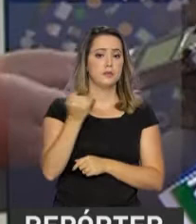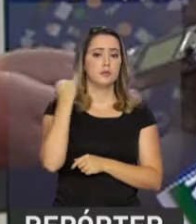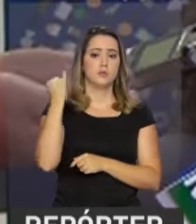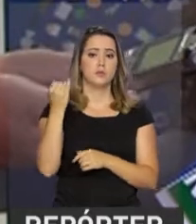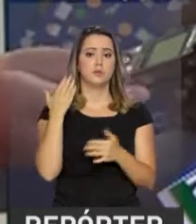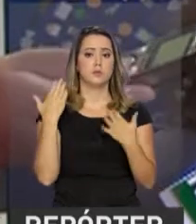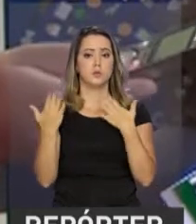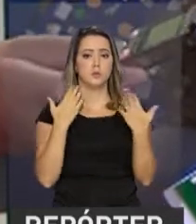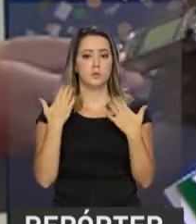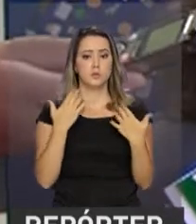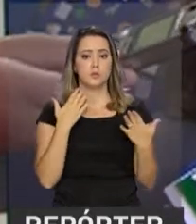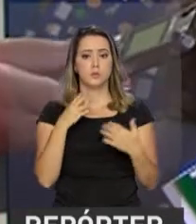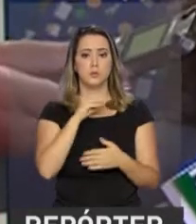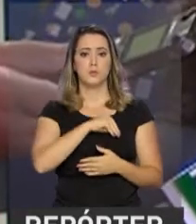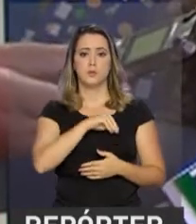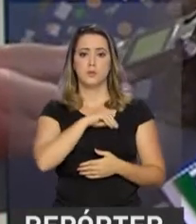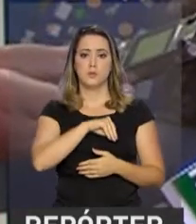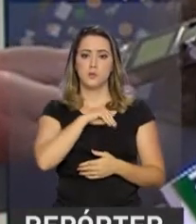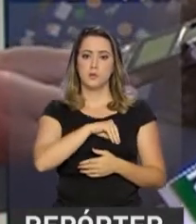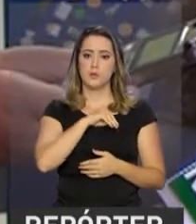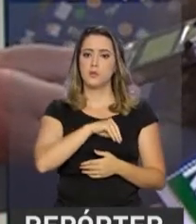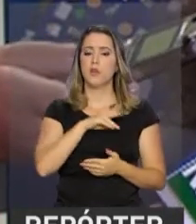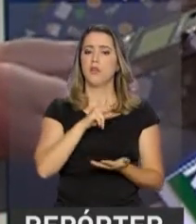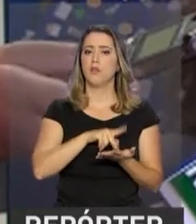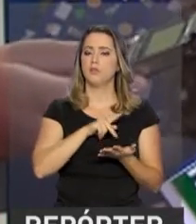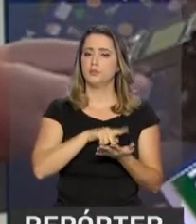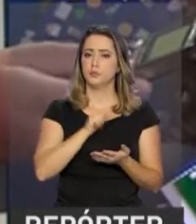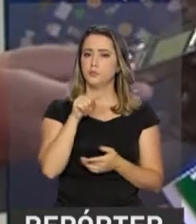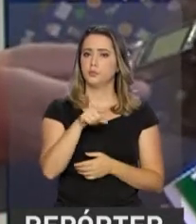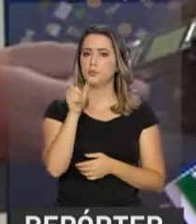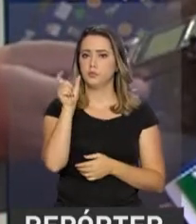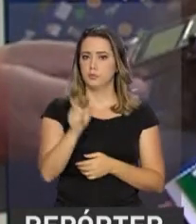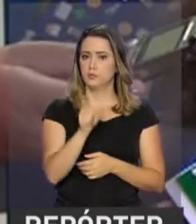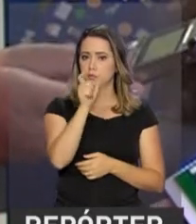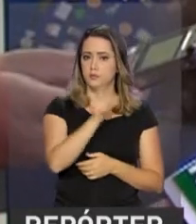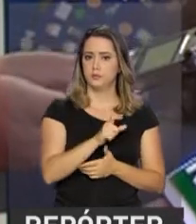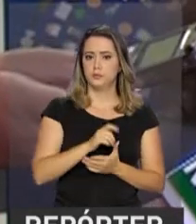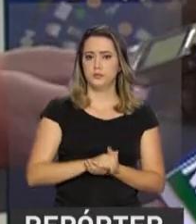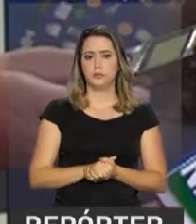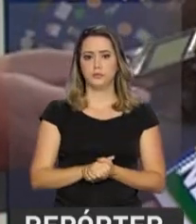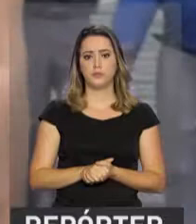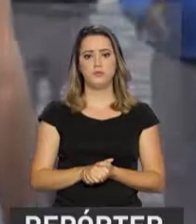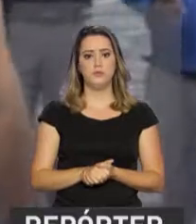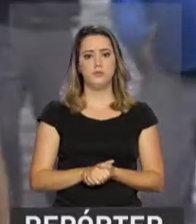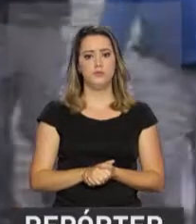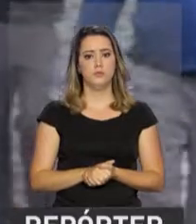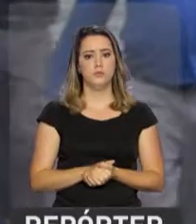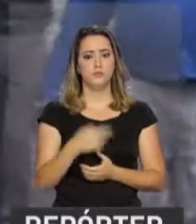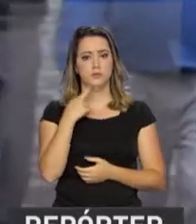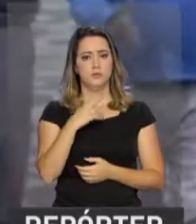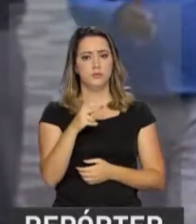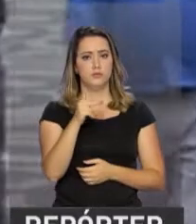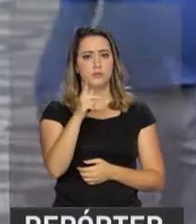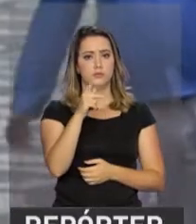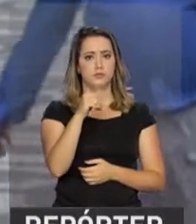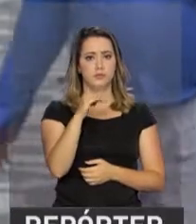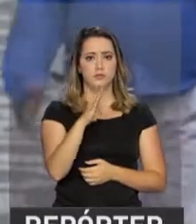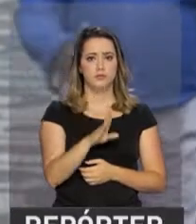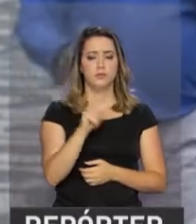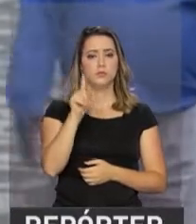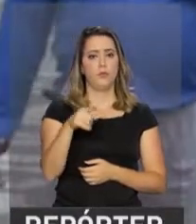esse aumento do do rendimento real na remuneração real dos trabalhadores o resultado do pib é